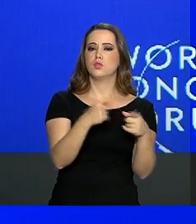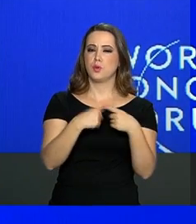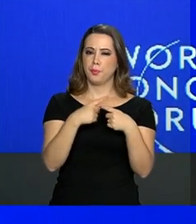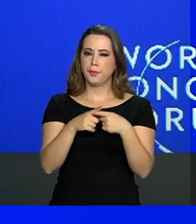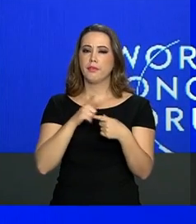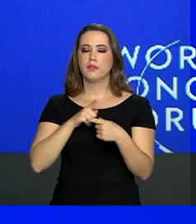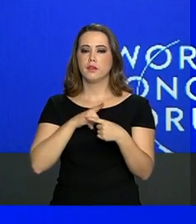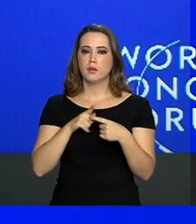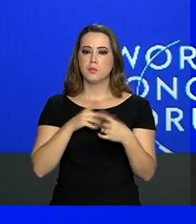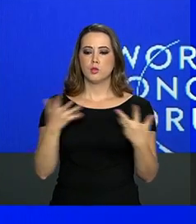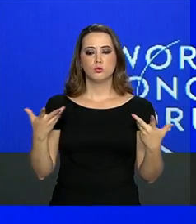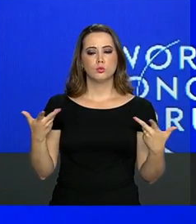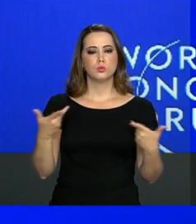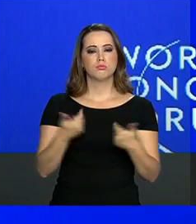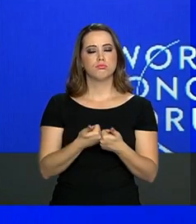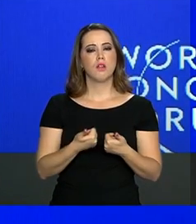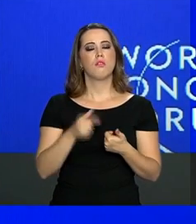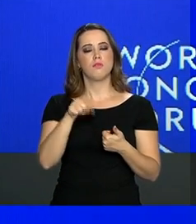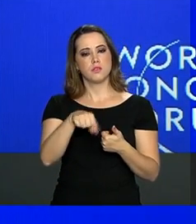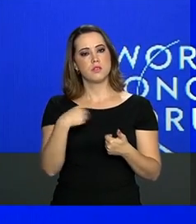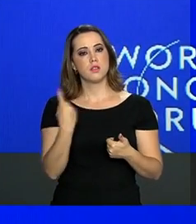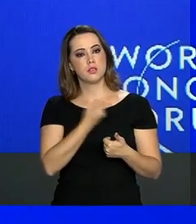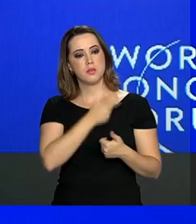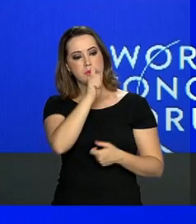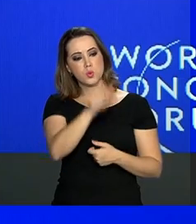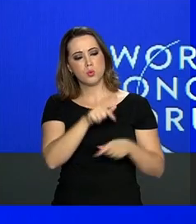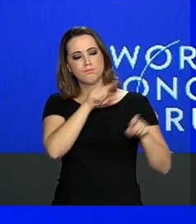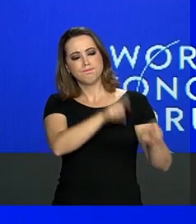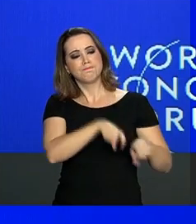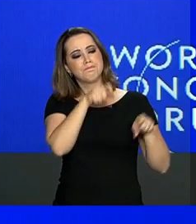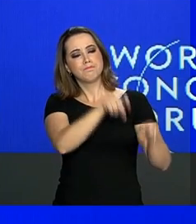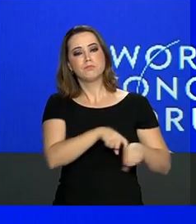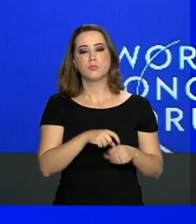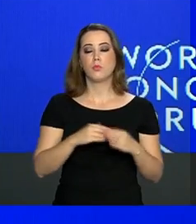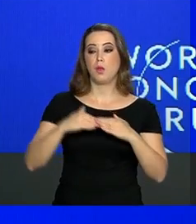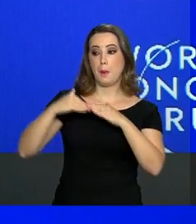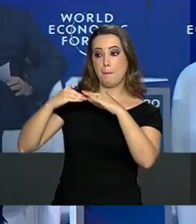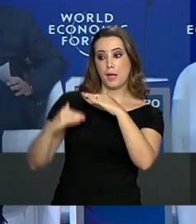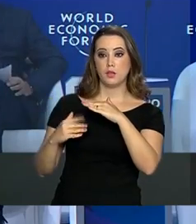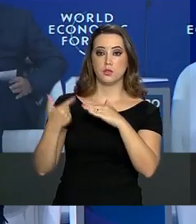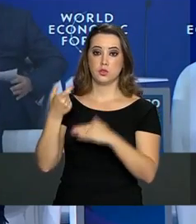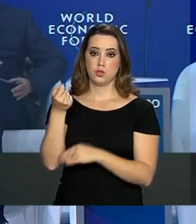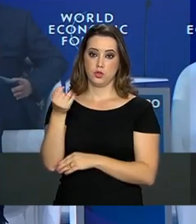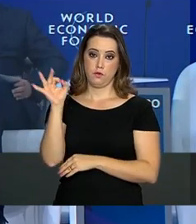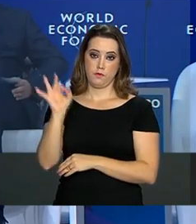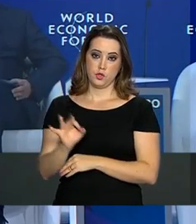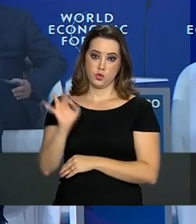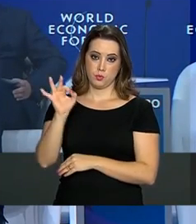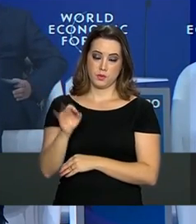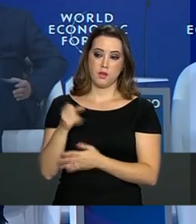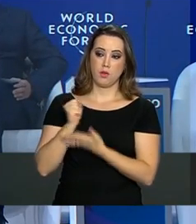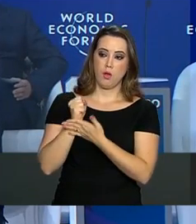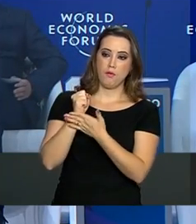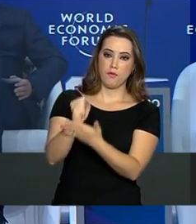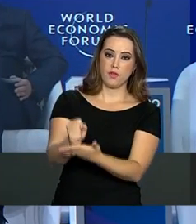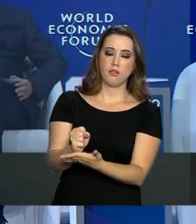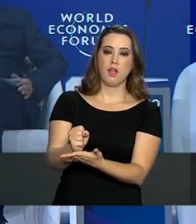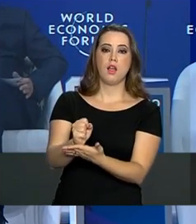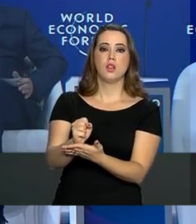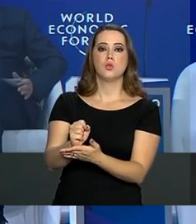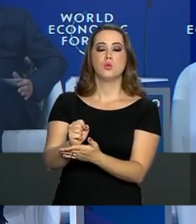à competência do nosso produtor rural. Menos de 20% do nosso solo é dedicado à